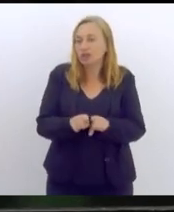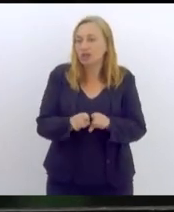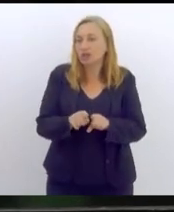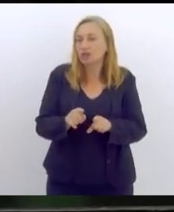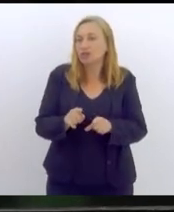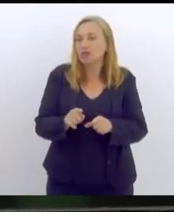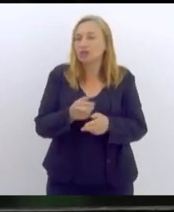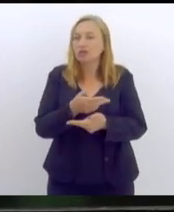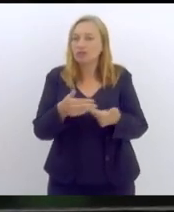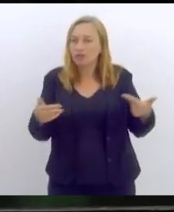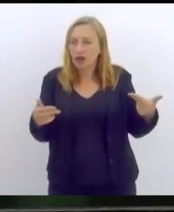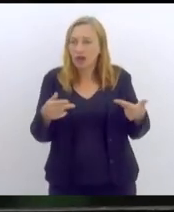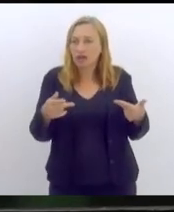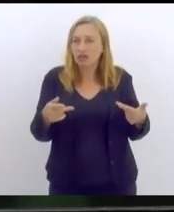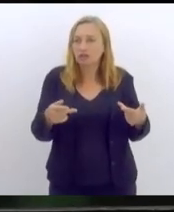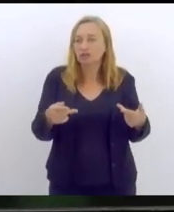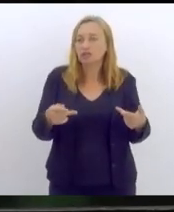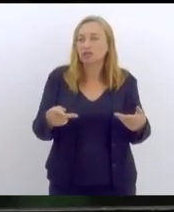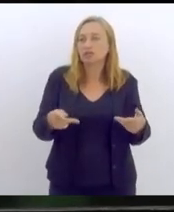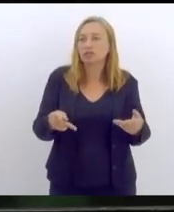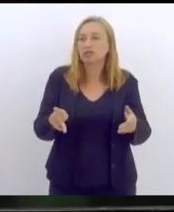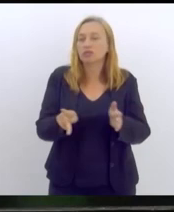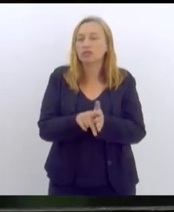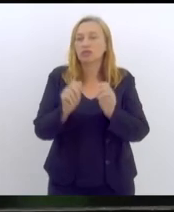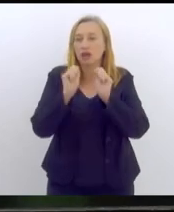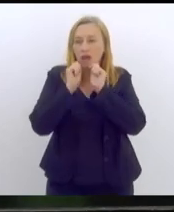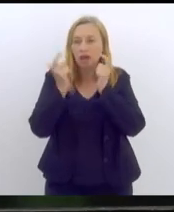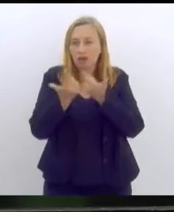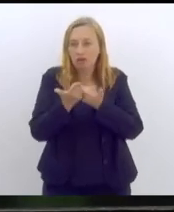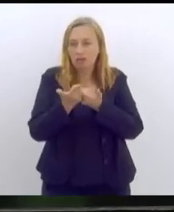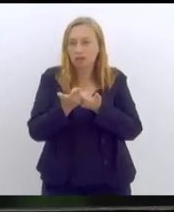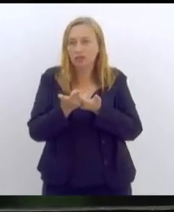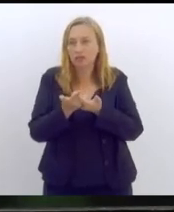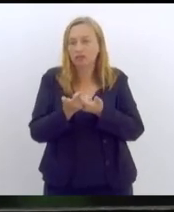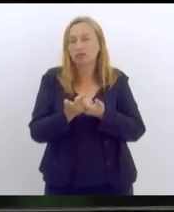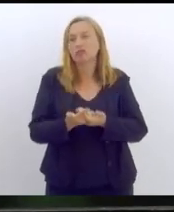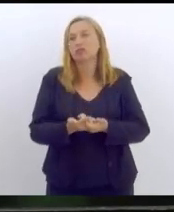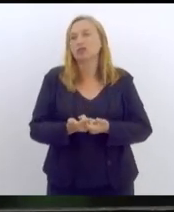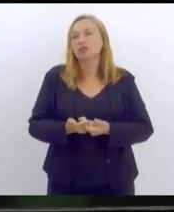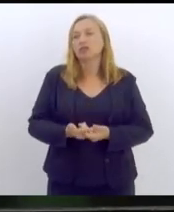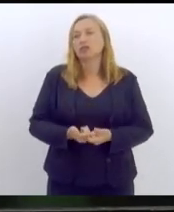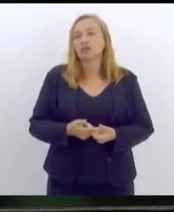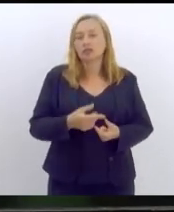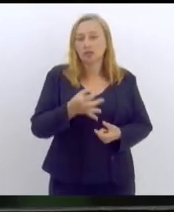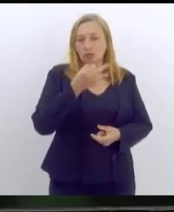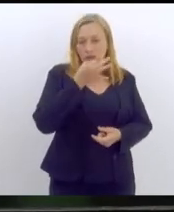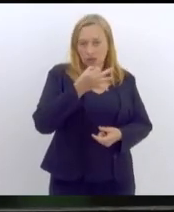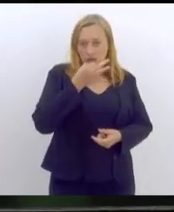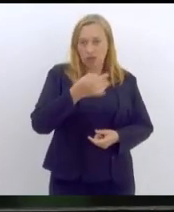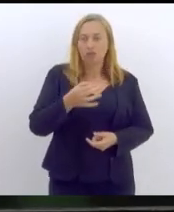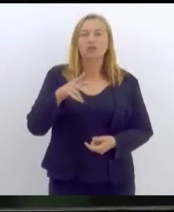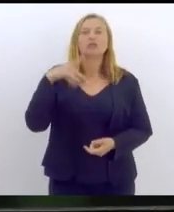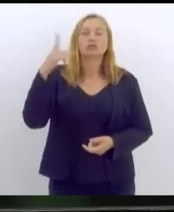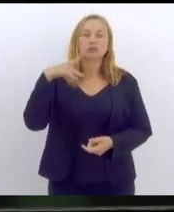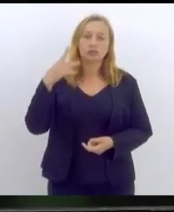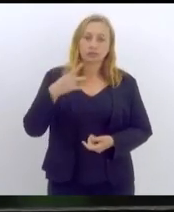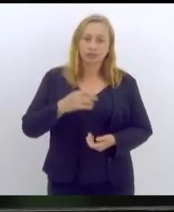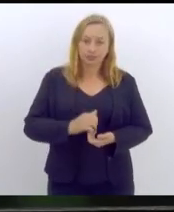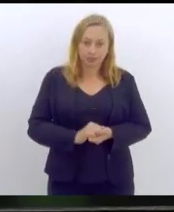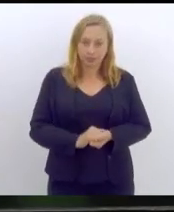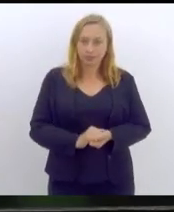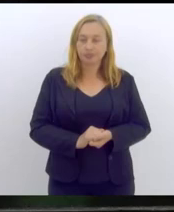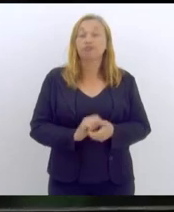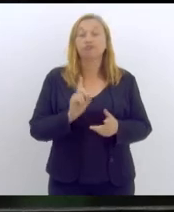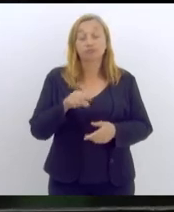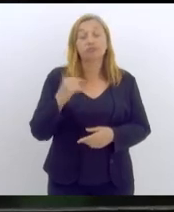maioria de membros da Assembleia Legislativa do Estado do Rio de Janeiro, passou a ser uma posição política deste parlamento. E isso